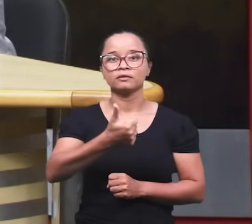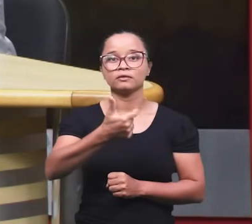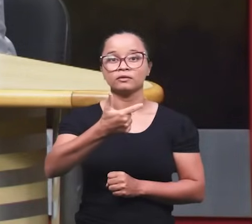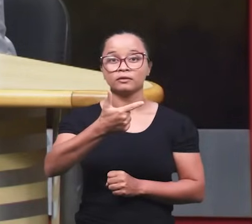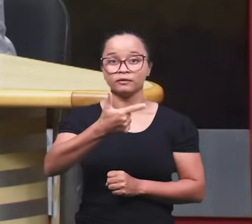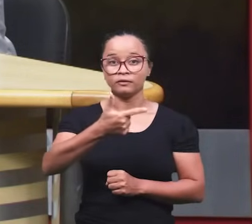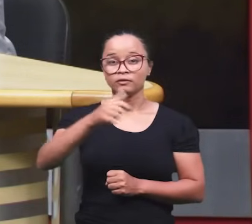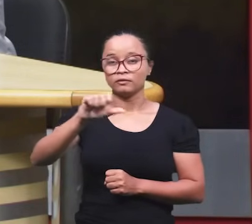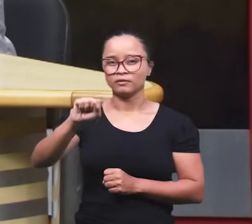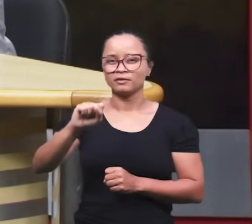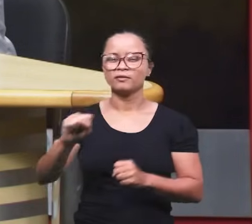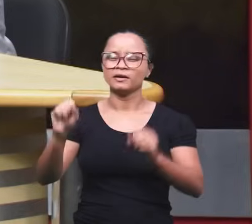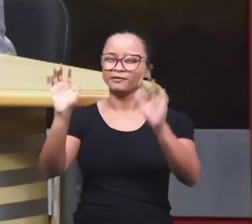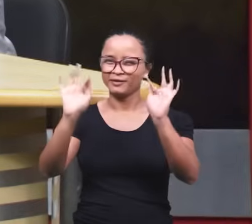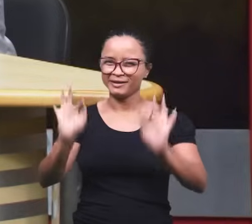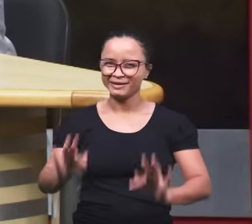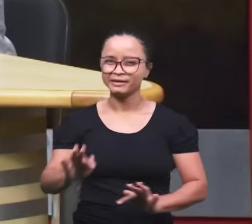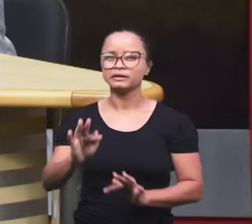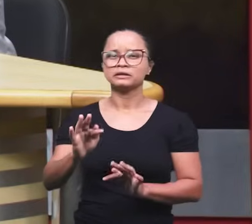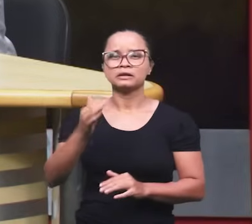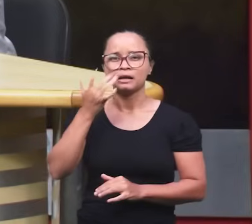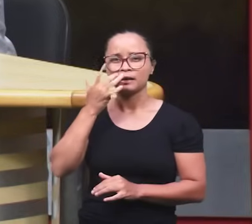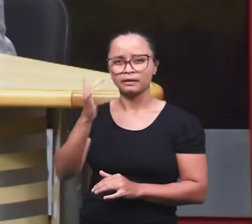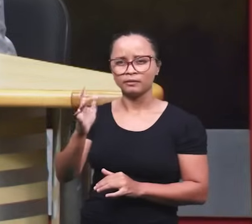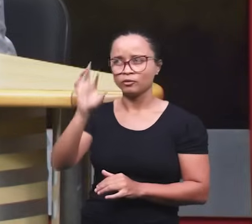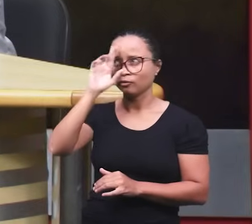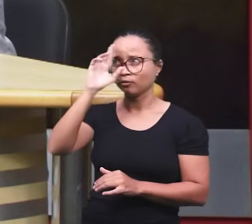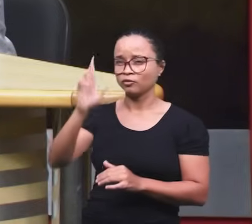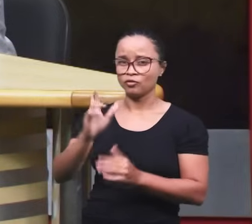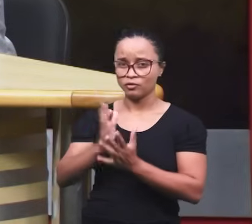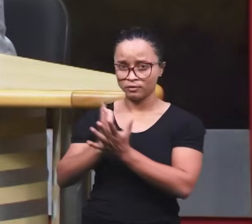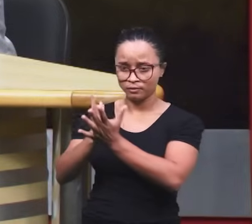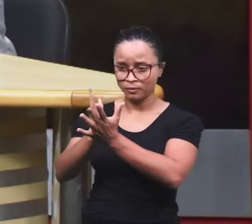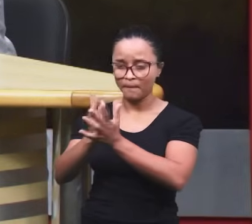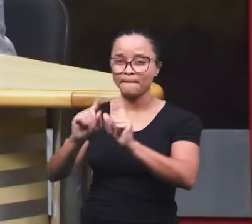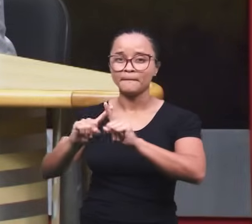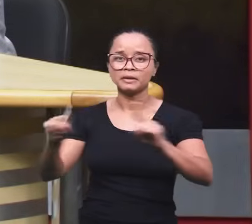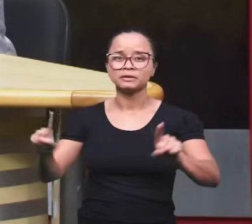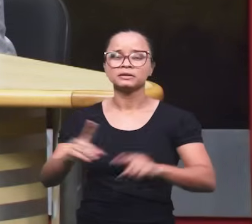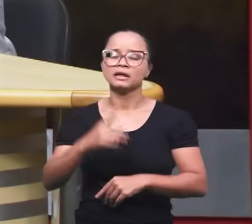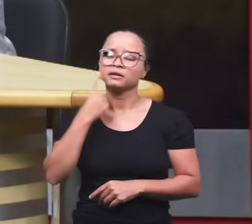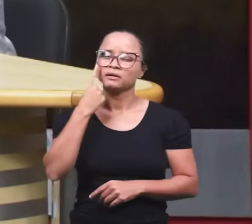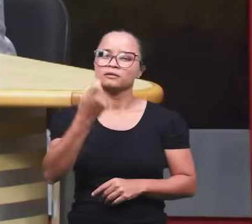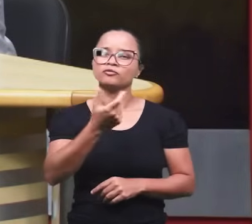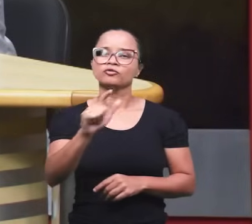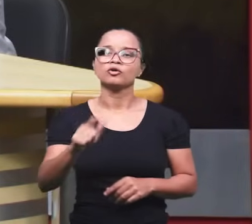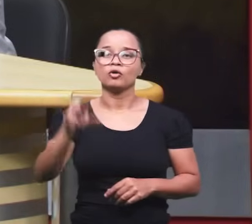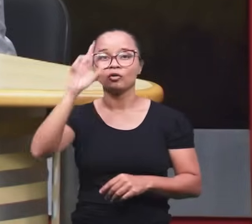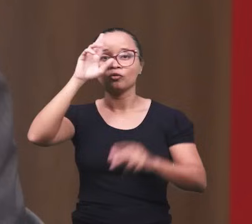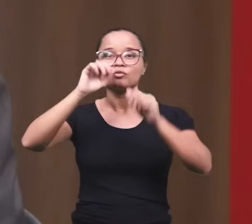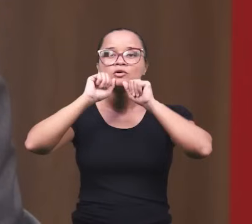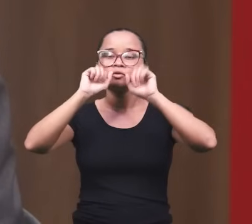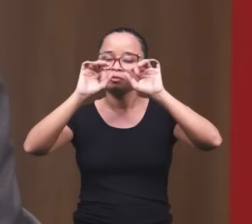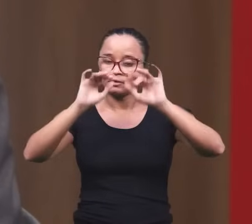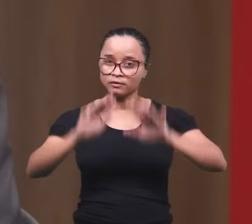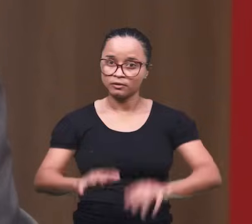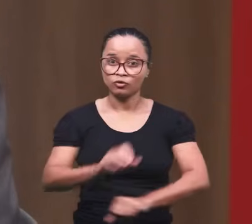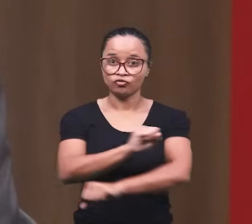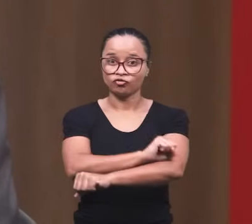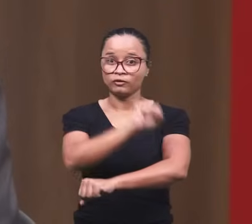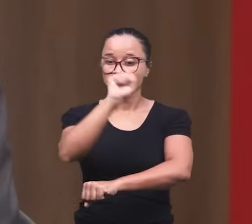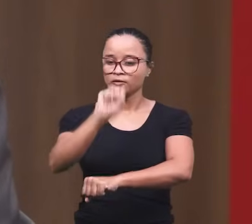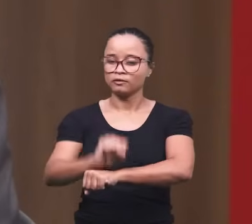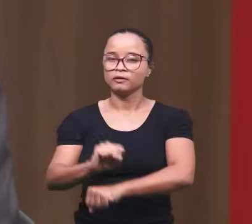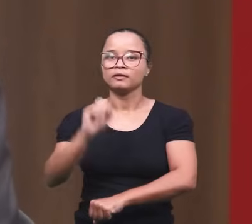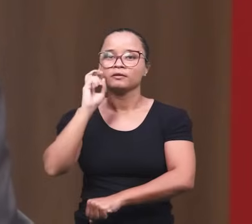128 que vai falar bem que teme ao Senhor anda nos seus caminhos mas ele fala uma coisa interessante o senhor abençoará